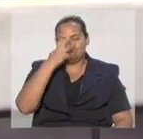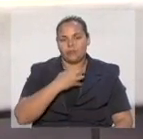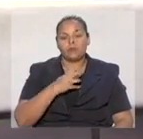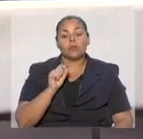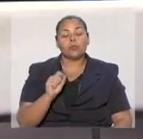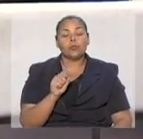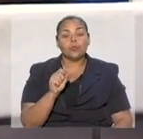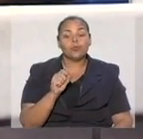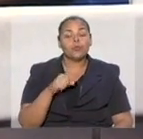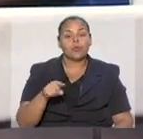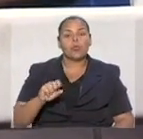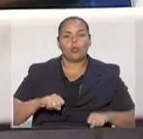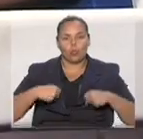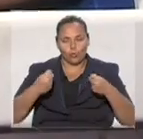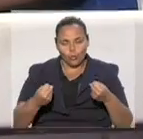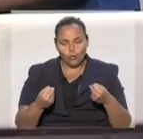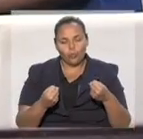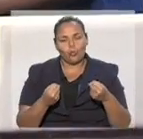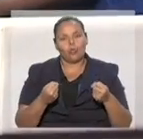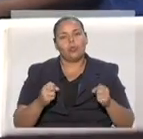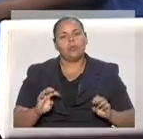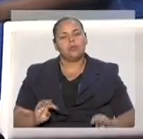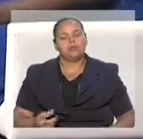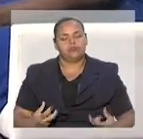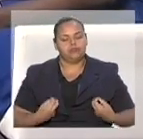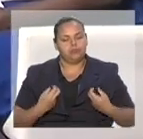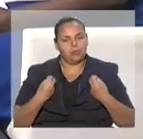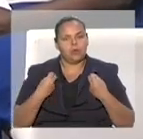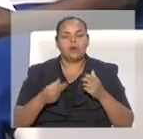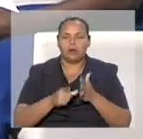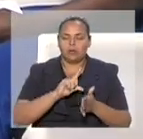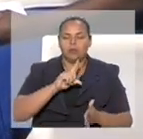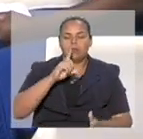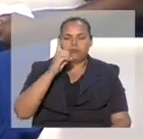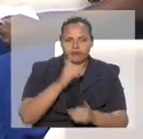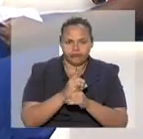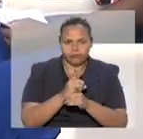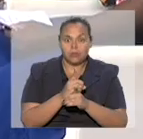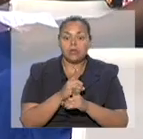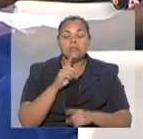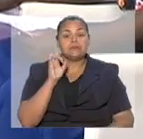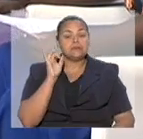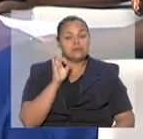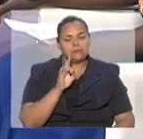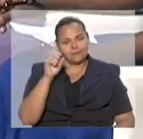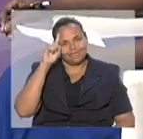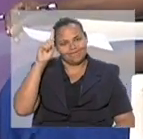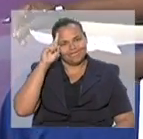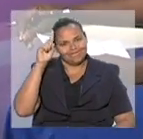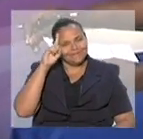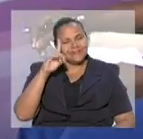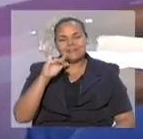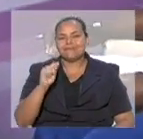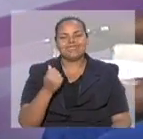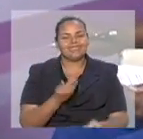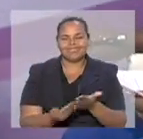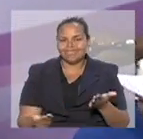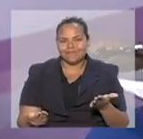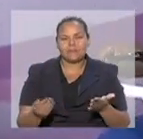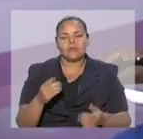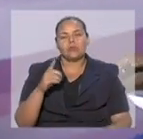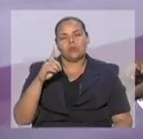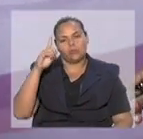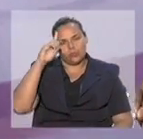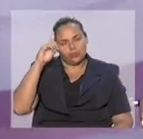certeza, porque o que vai determinar a cura do câncer é o diagnóstico precoce. Então, cada dia perdido